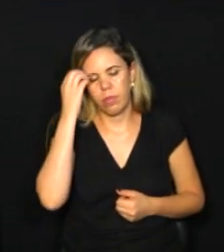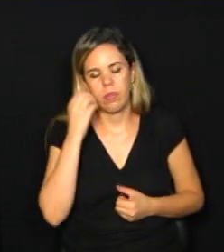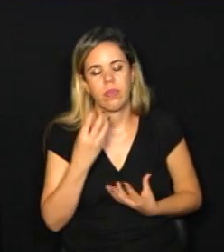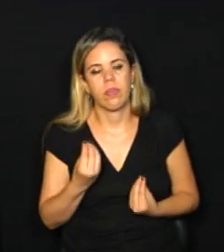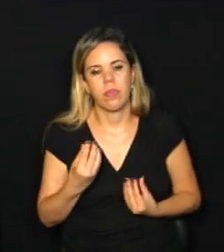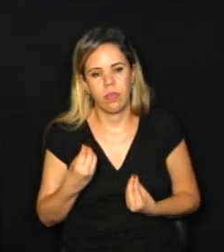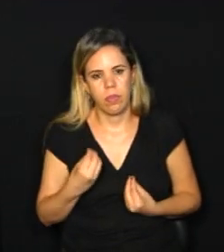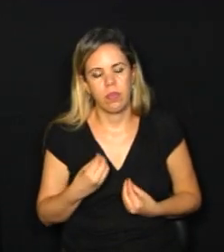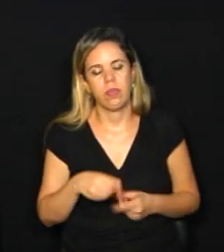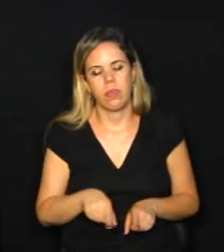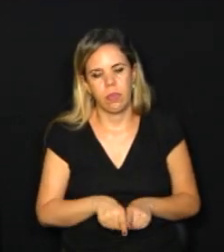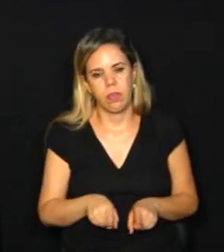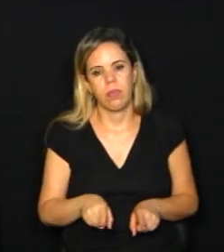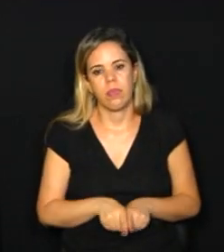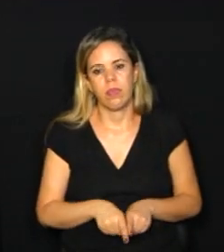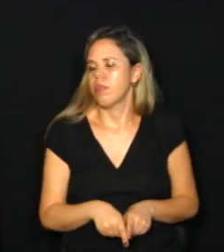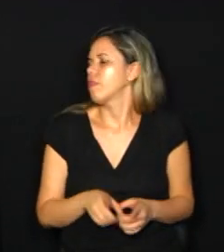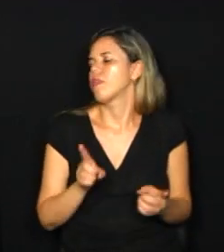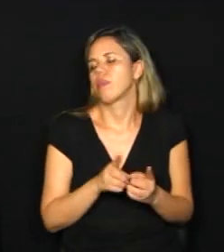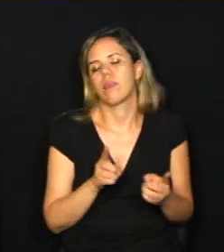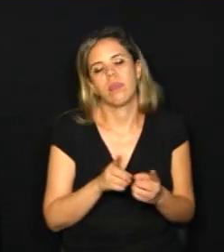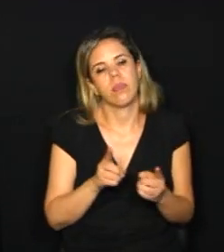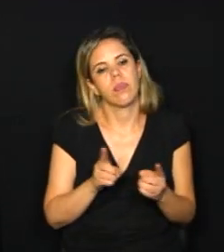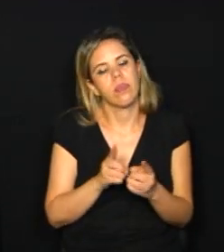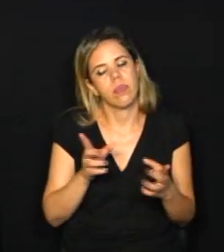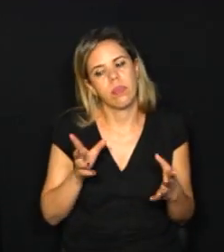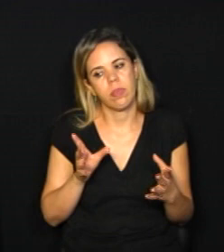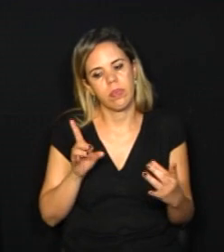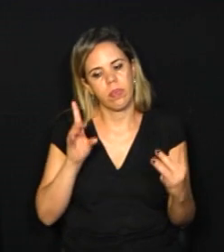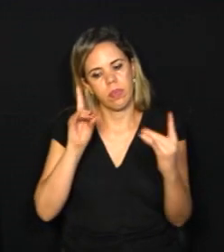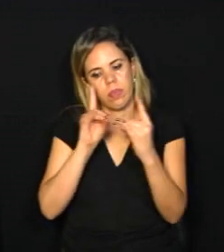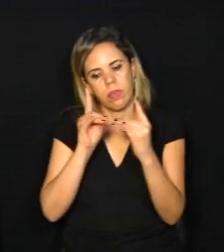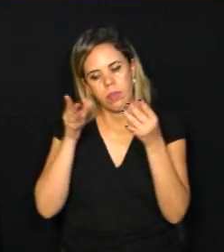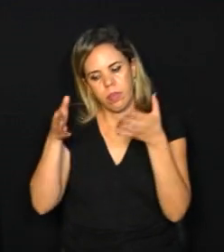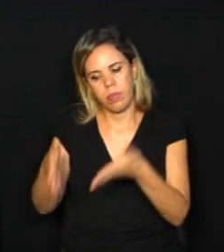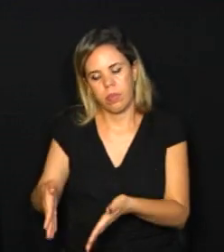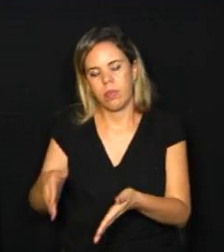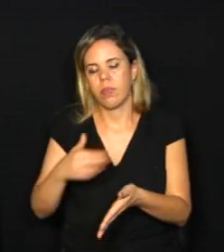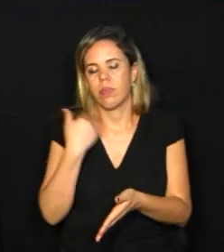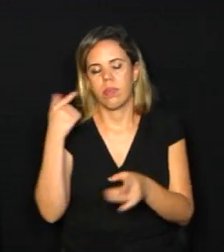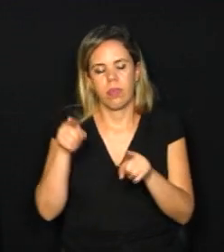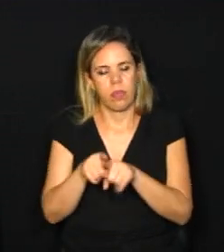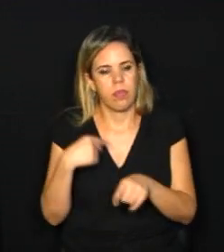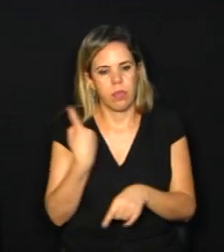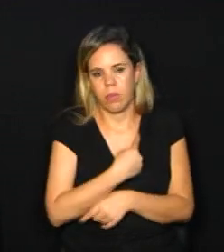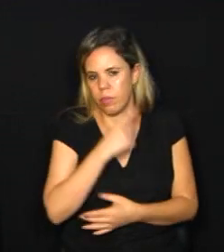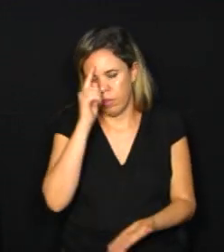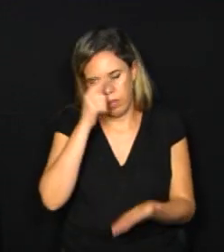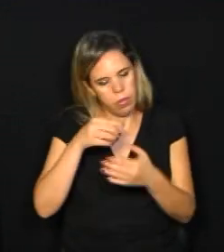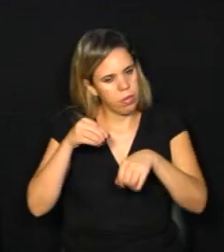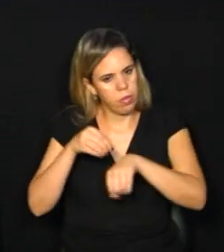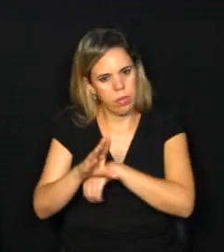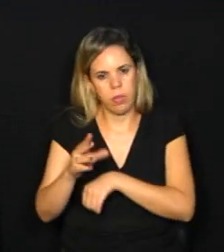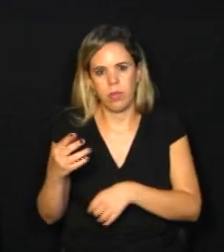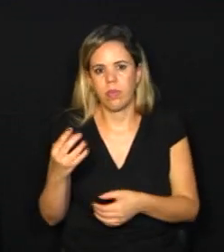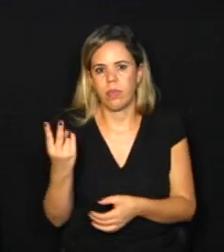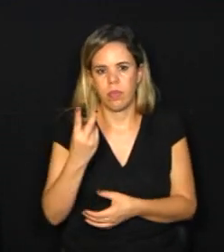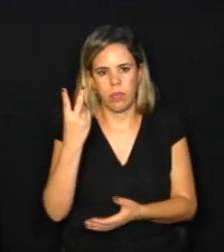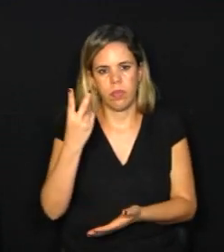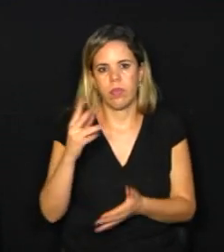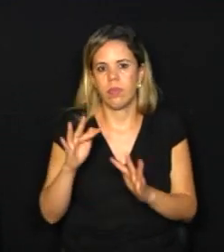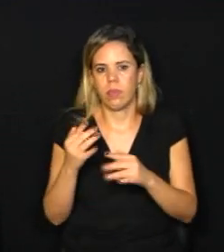a parte do serviço funerário. E nós decidimos não repassar os custos para